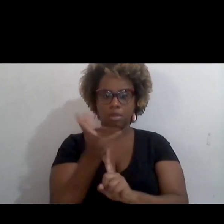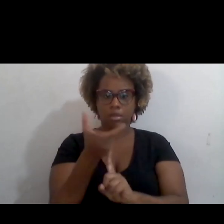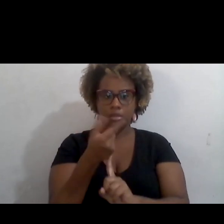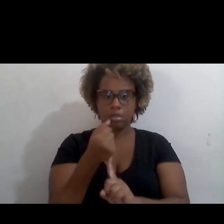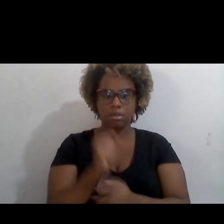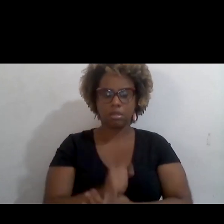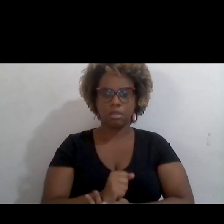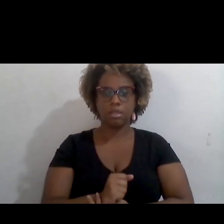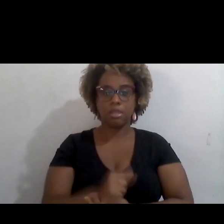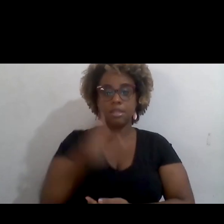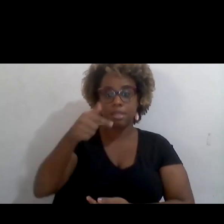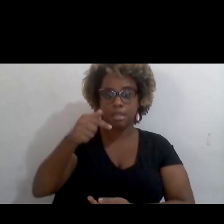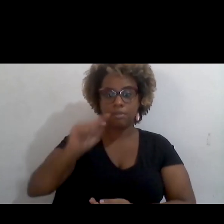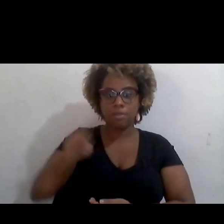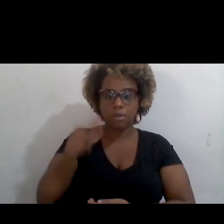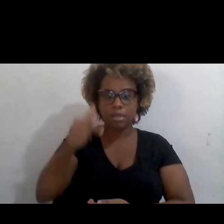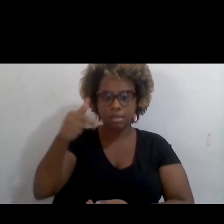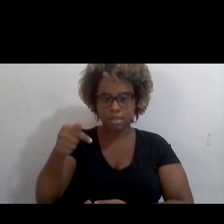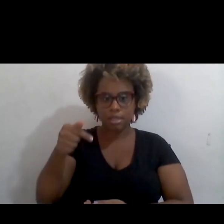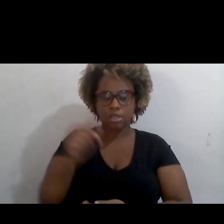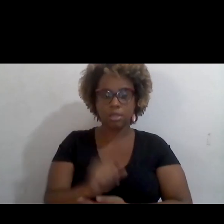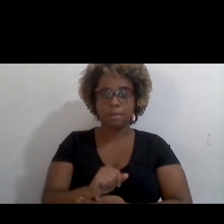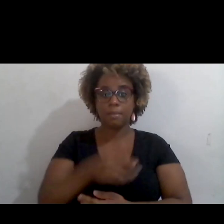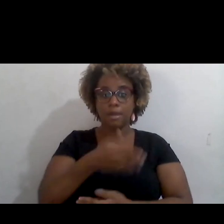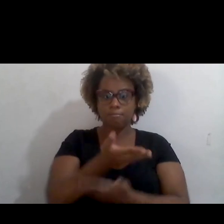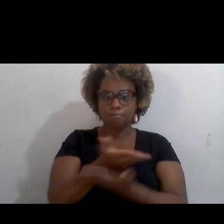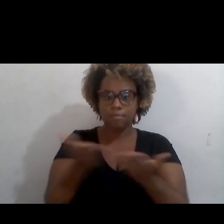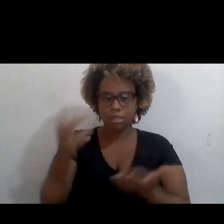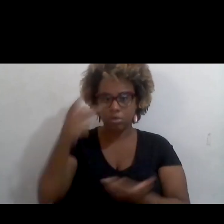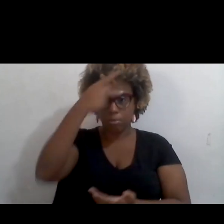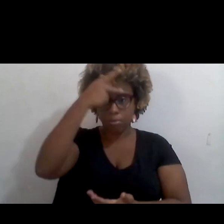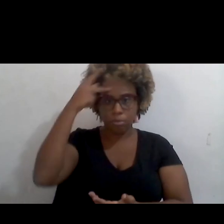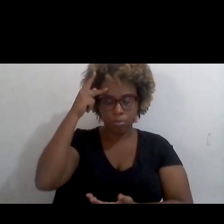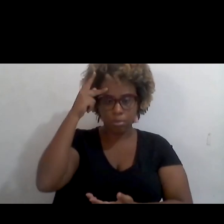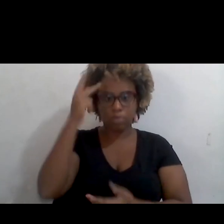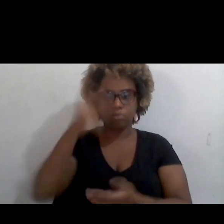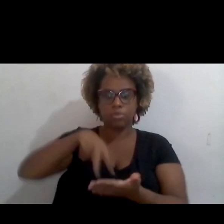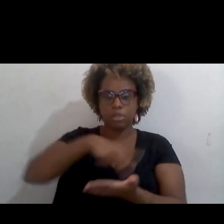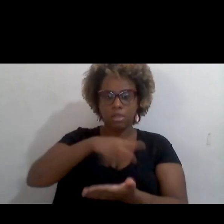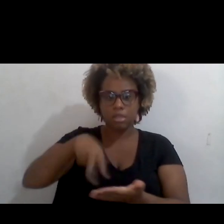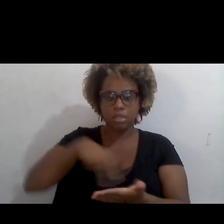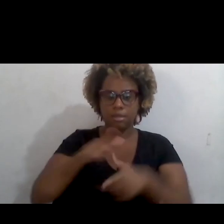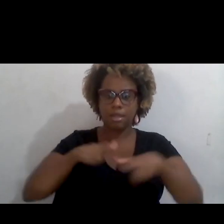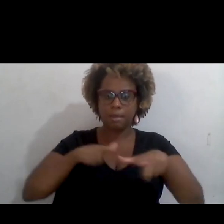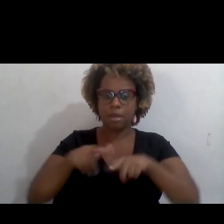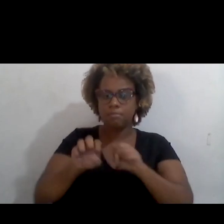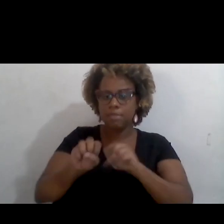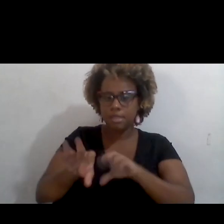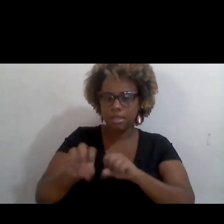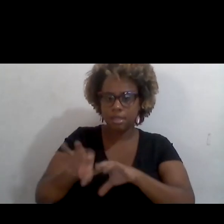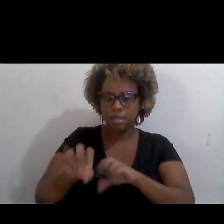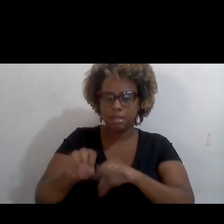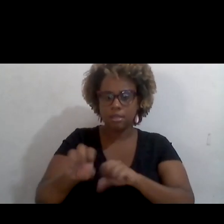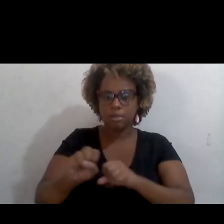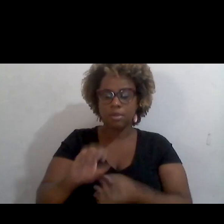7,7% para essa plateia de dança, que eu sei que 90% trabalha ensinando, apenas 0,6% tem formação